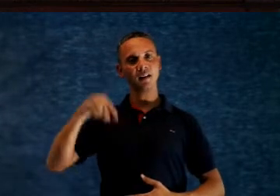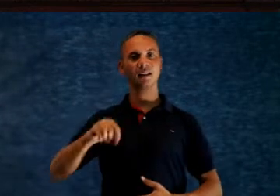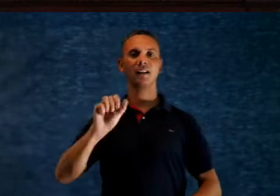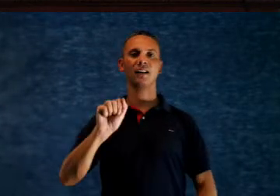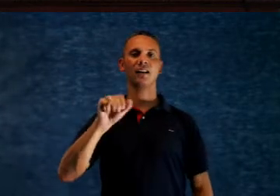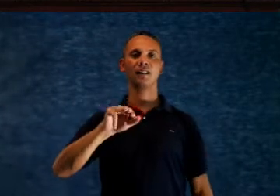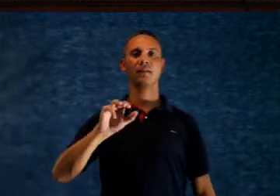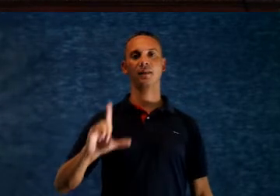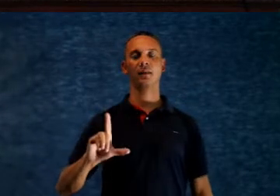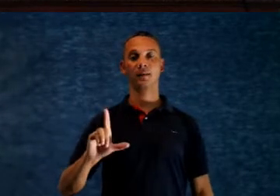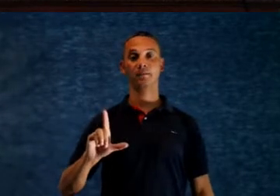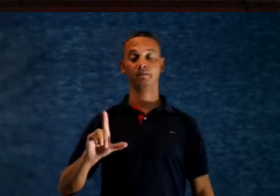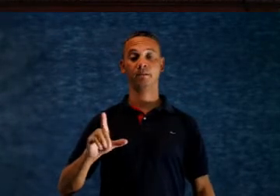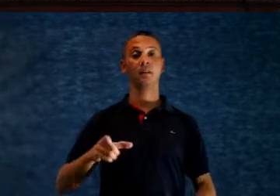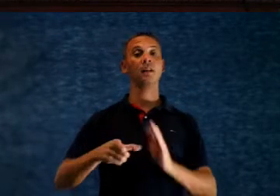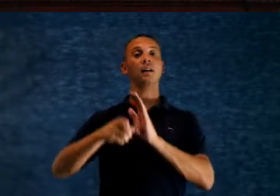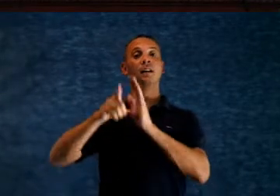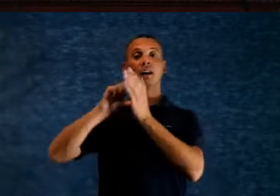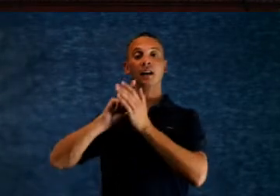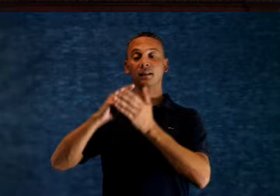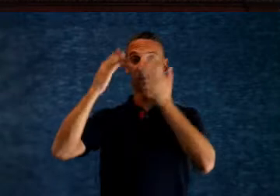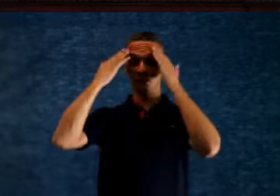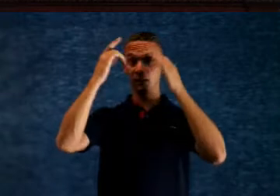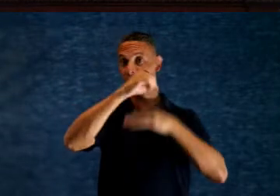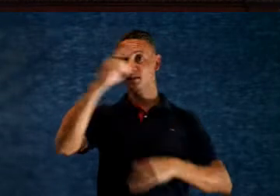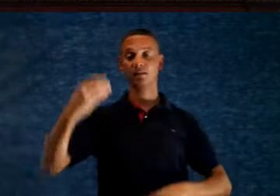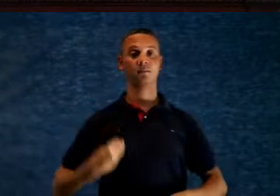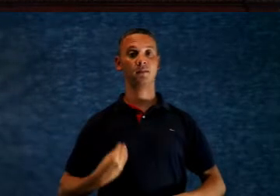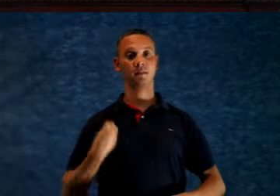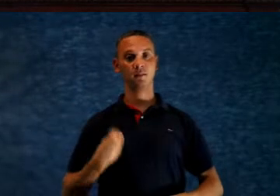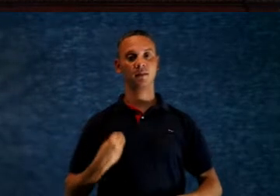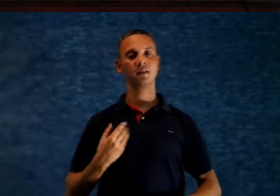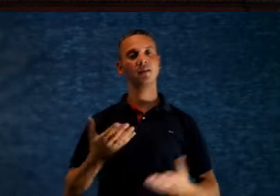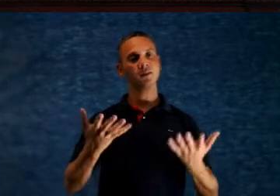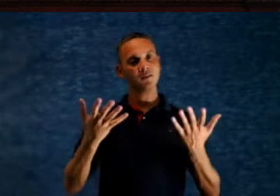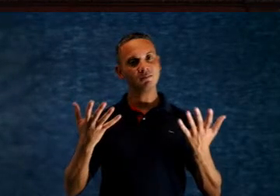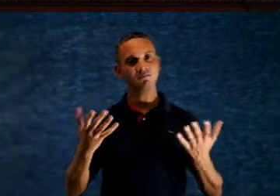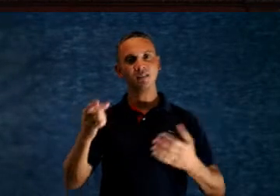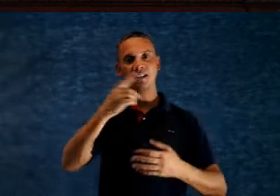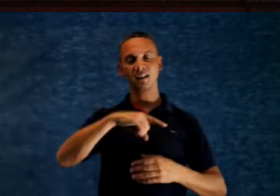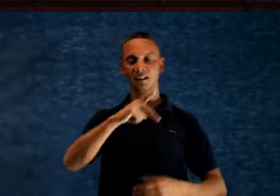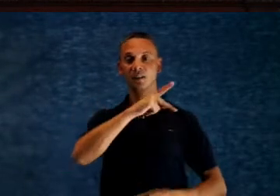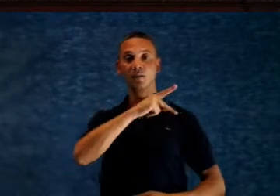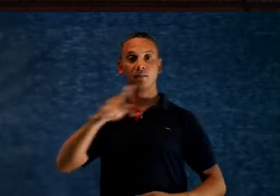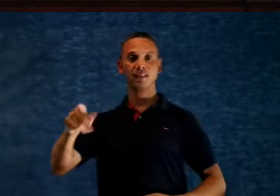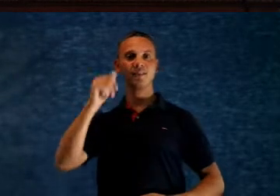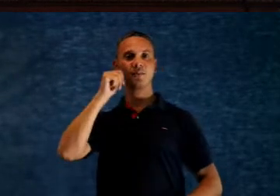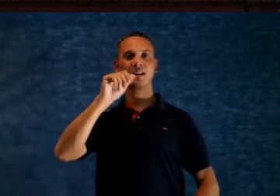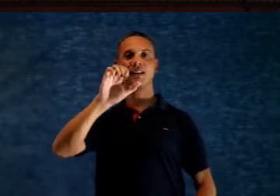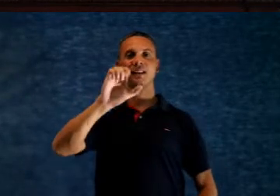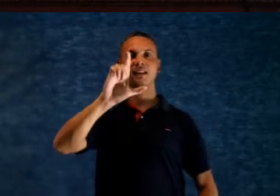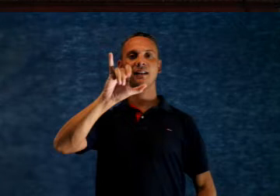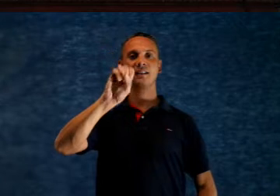casa. Antes de saudar o público presente, gostaria de saudar a presidente Elizabeth